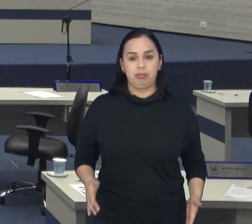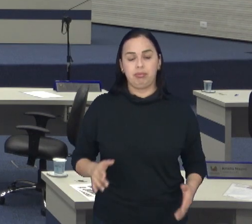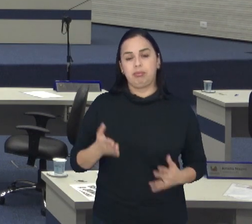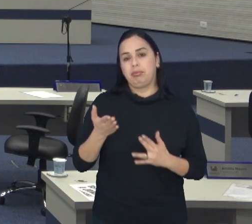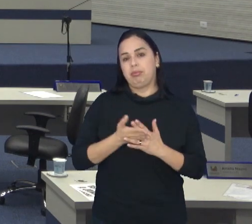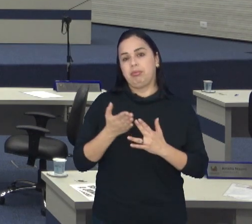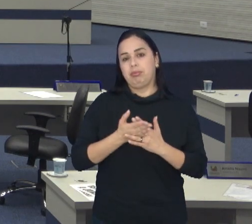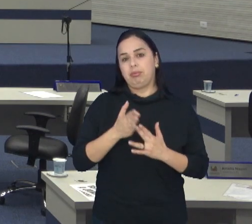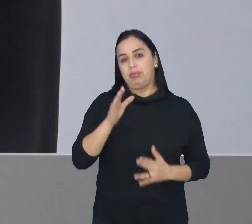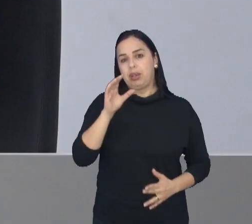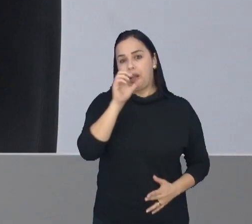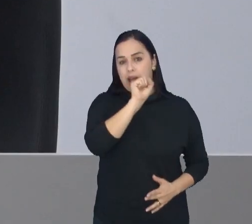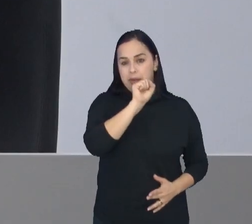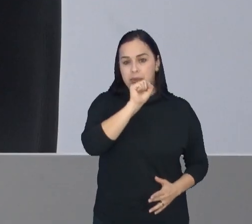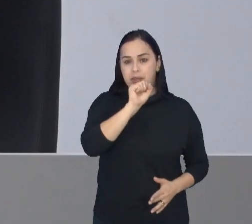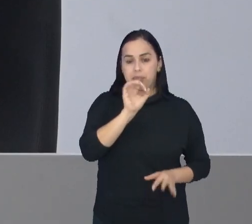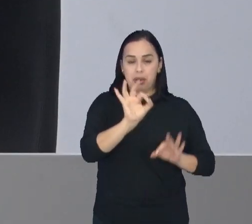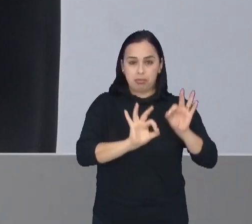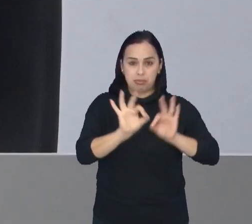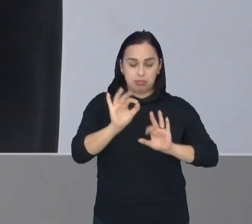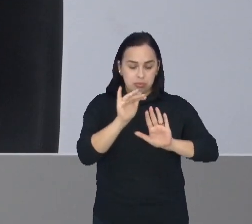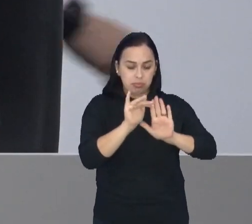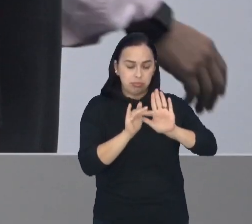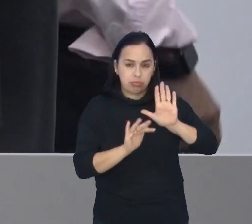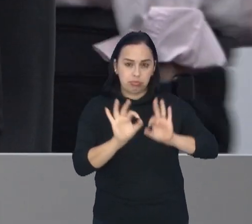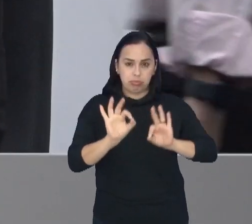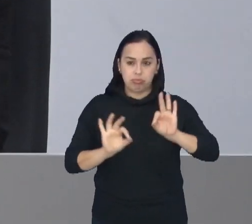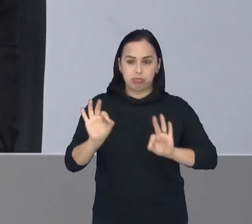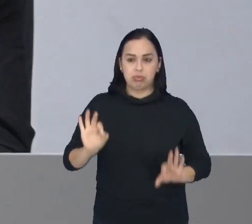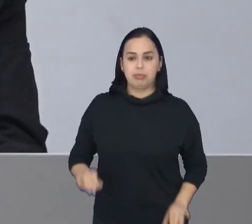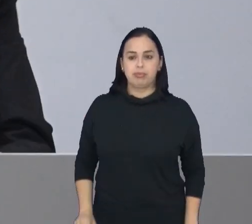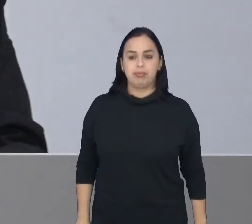Suspenderemos a sessão por algum instante para a reorganização da pauta.